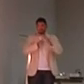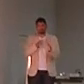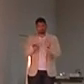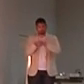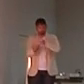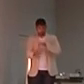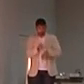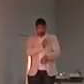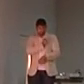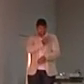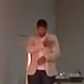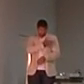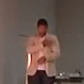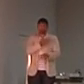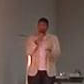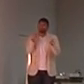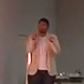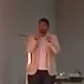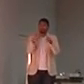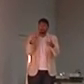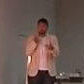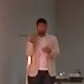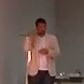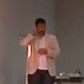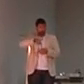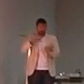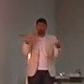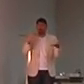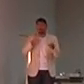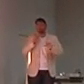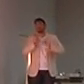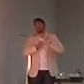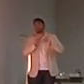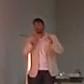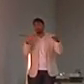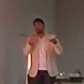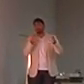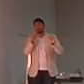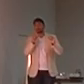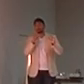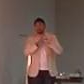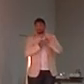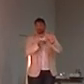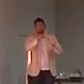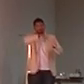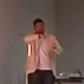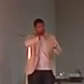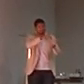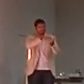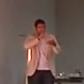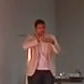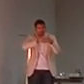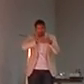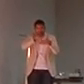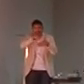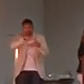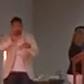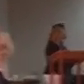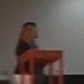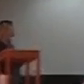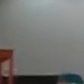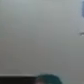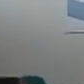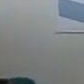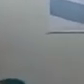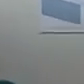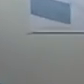de Pernambuco e venho aqui agora, hoje, mostrar ao Campus Barreiros, especialmente aos nossos queridos estudantes, as